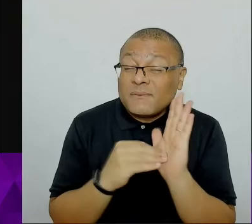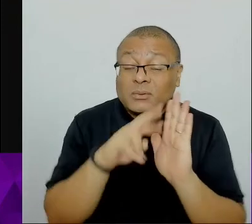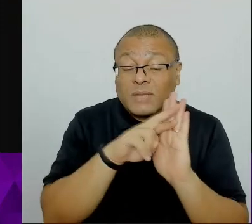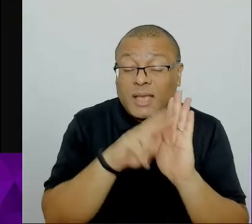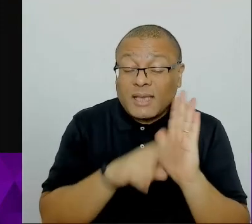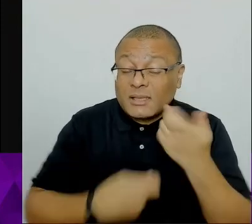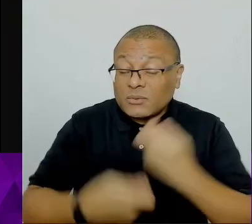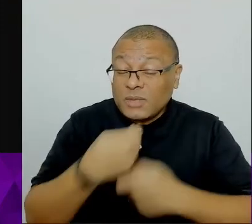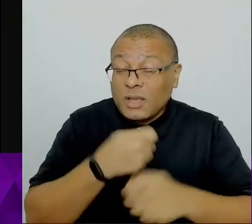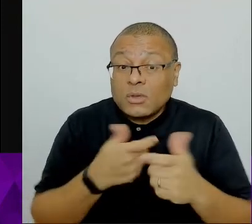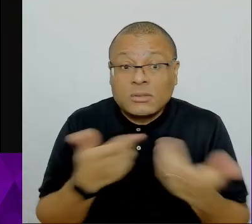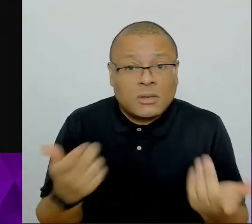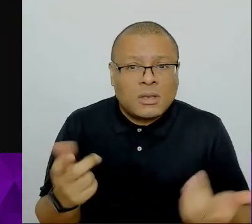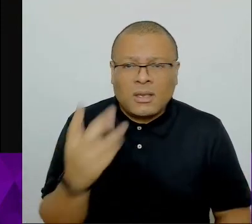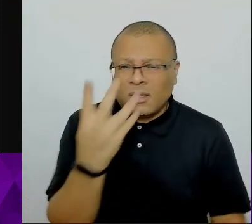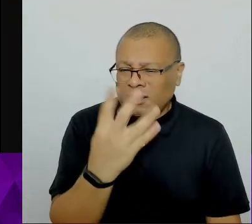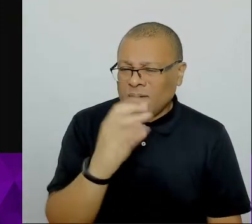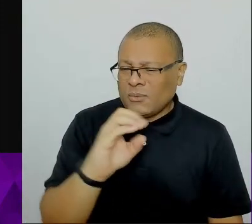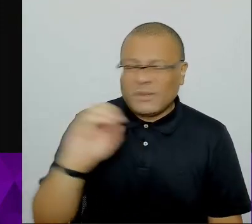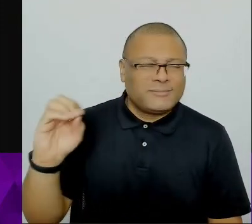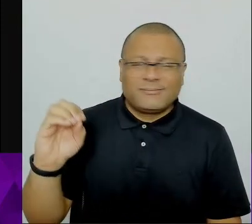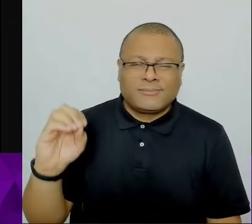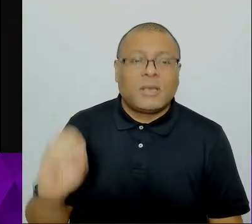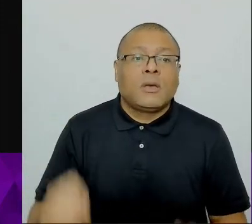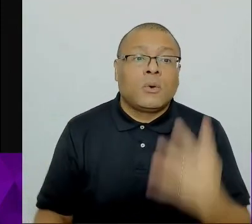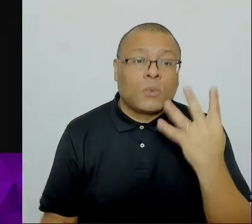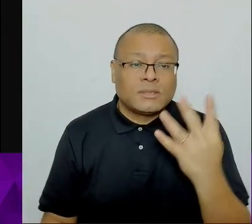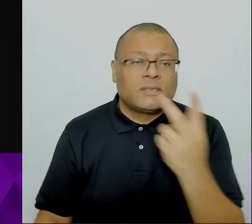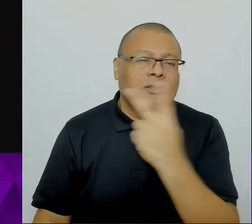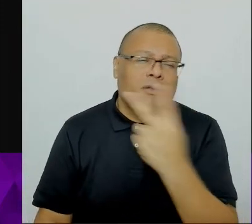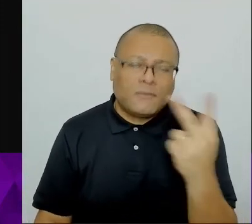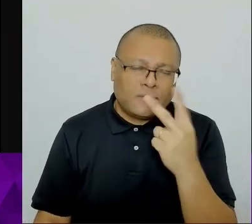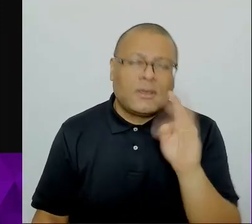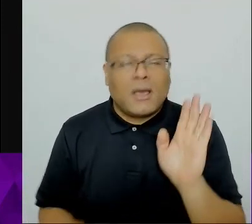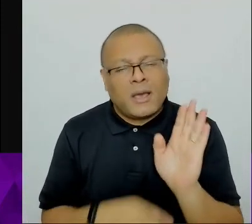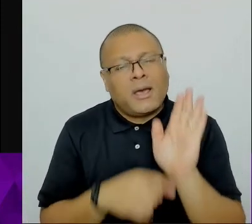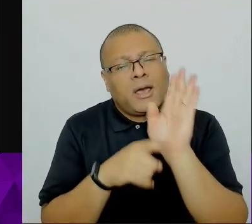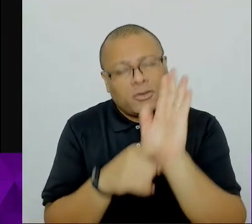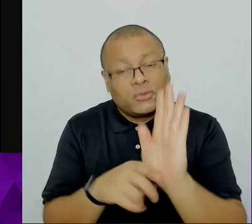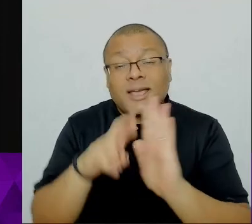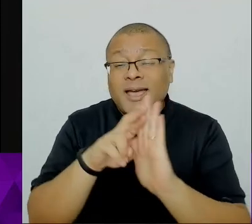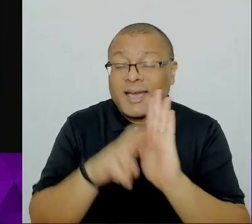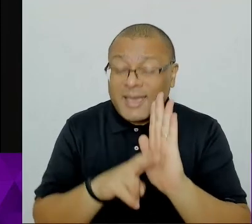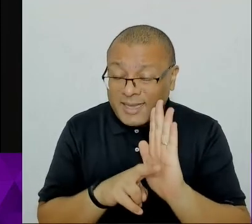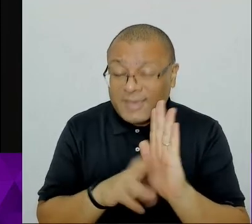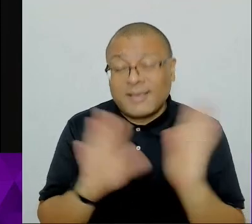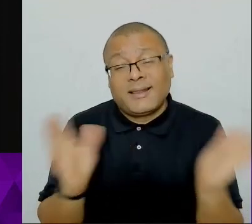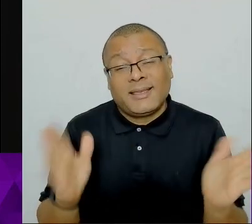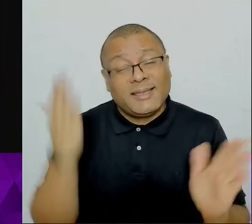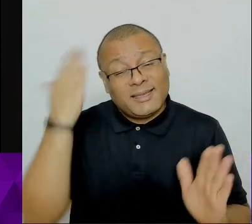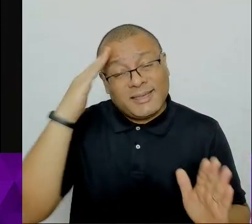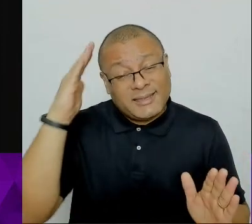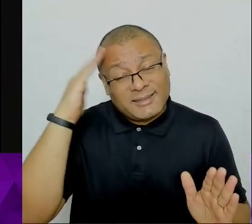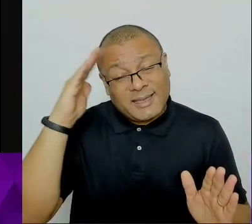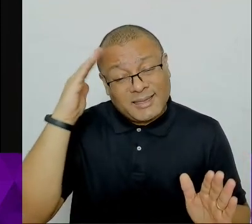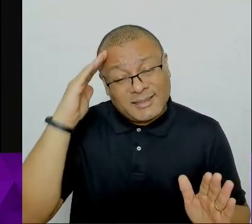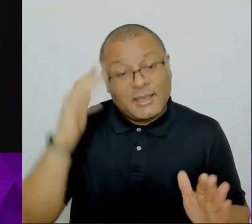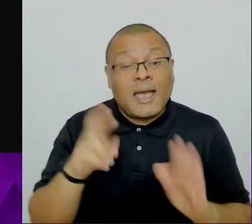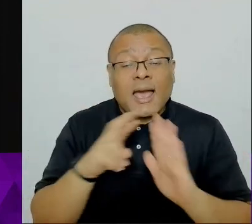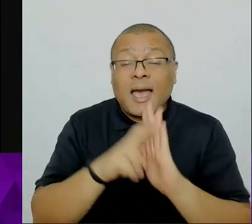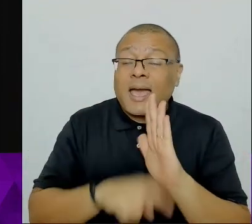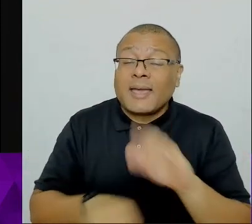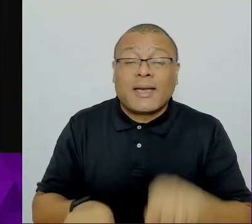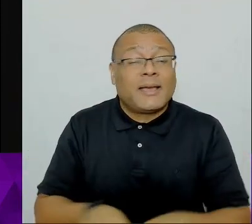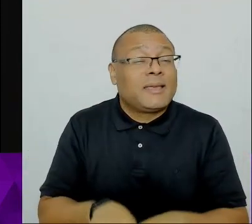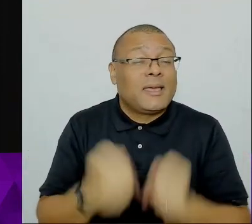problema. Não uso 400, uso 422, que ele serve exatamente para isso. Minha sintaxe está correta, mas alguma regra de negócio quebrou a